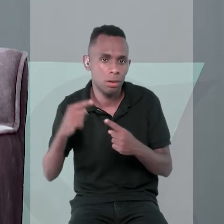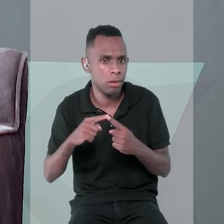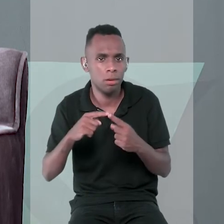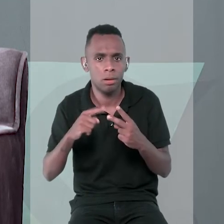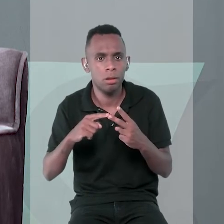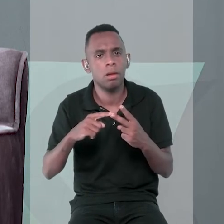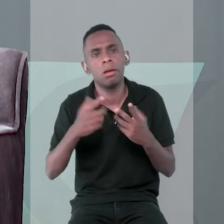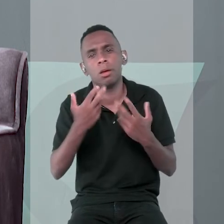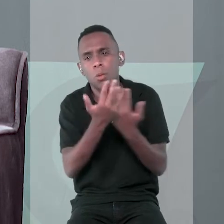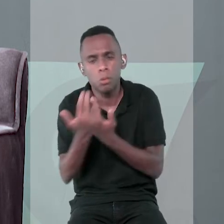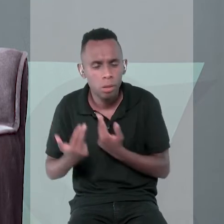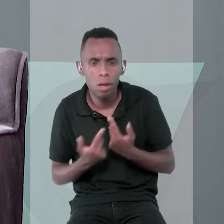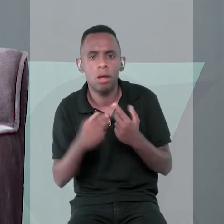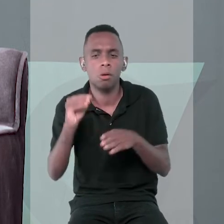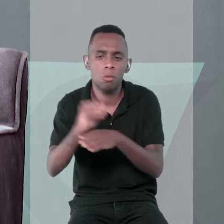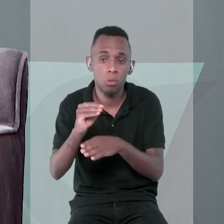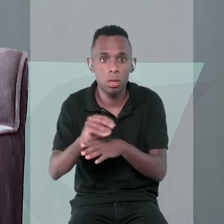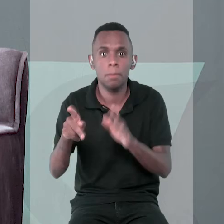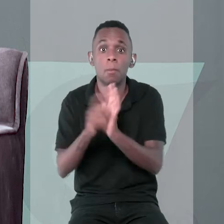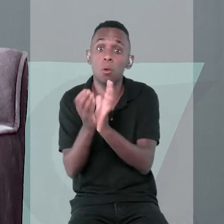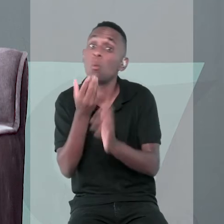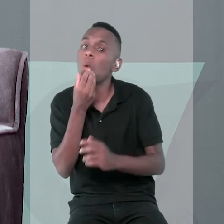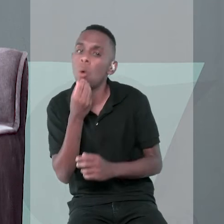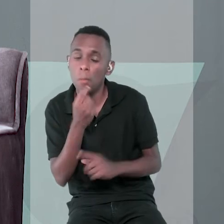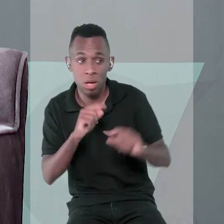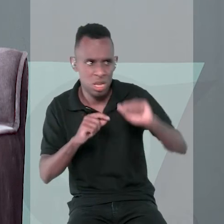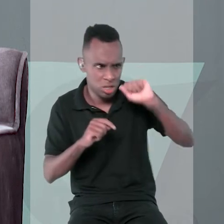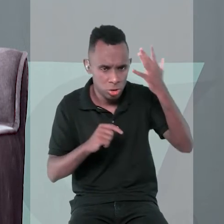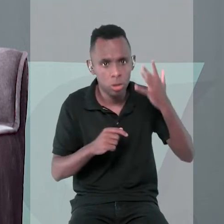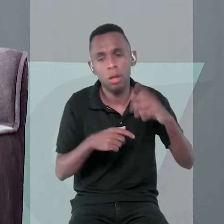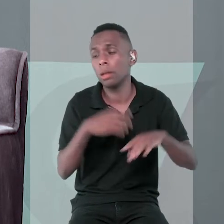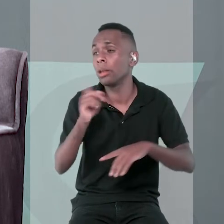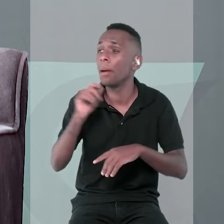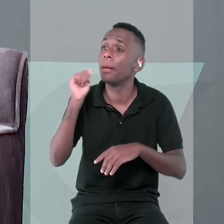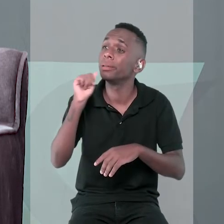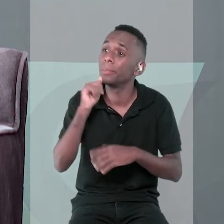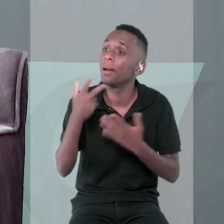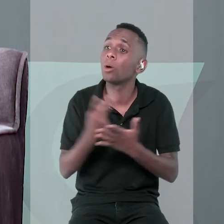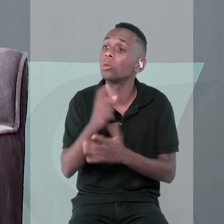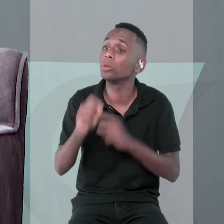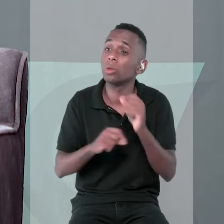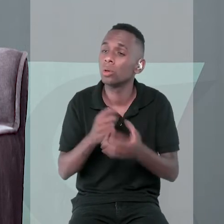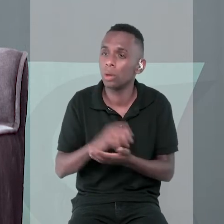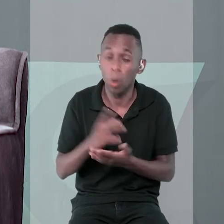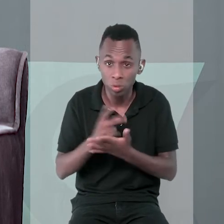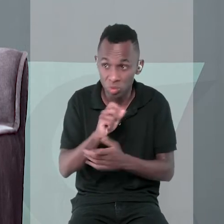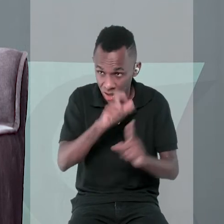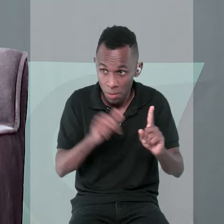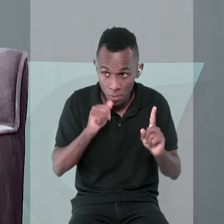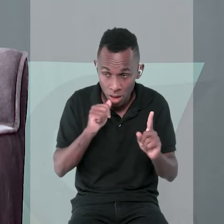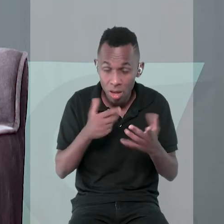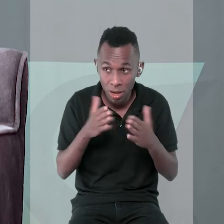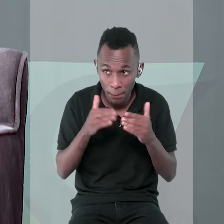igualdade, fraternidade, para os homens. Porque a que resolveu falar lá, não, mas e as mulheres? A Olympe de Gouges. O que aconteceu com